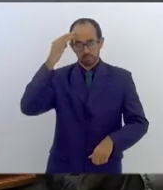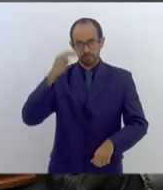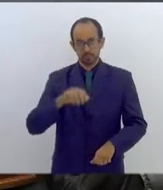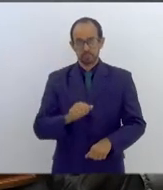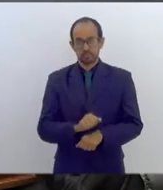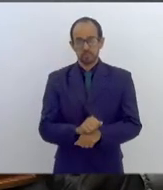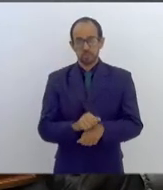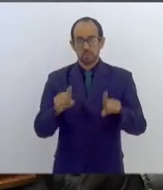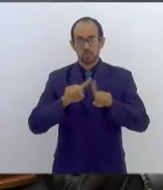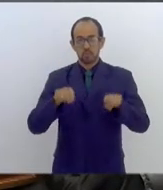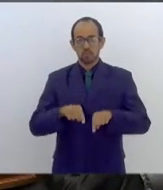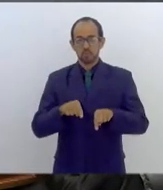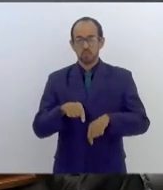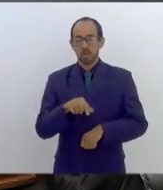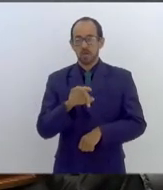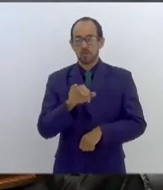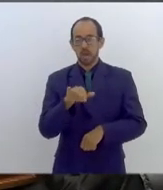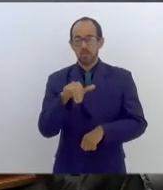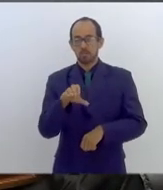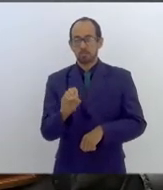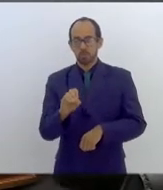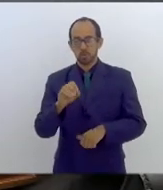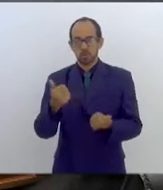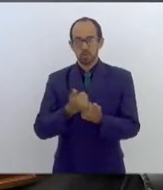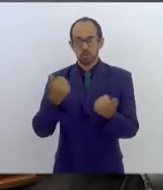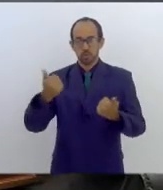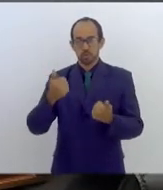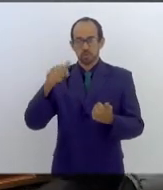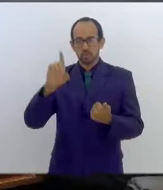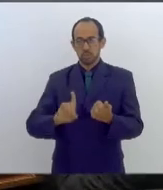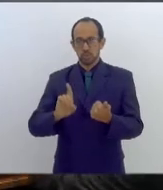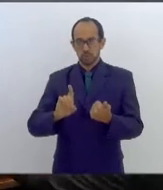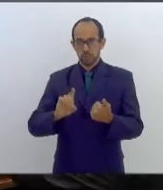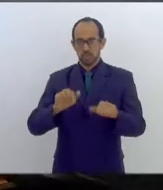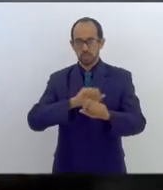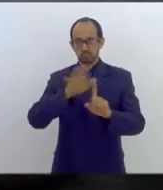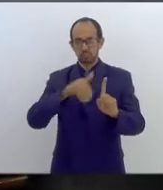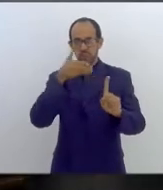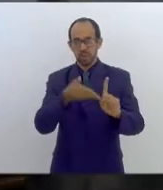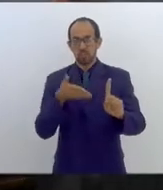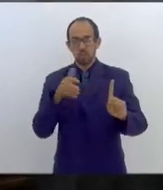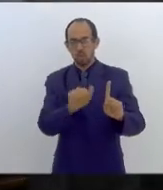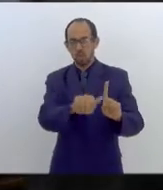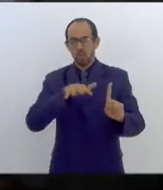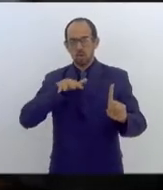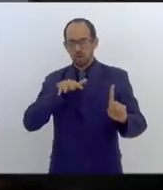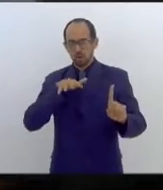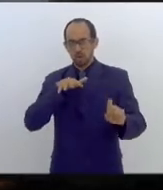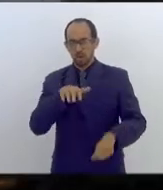do Servidor Fábio Ronaldo lotado na diretoria de cerimonial e também